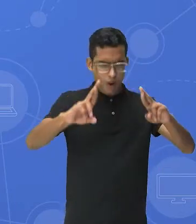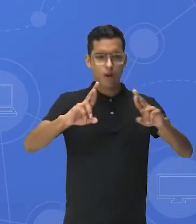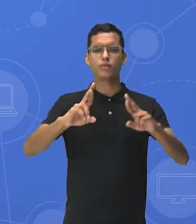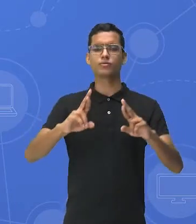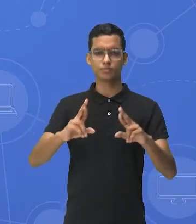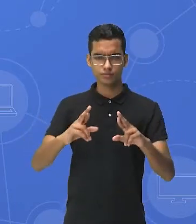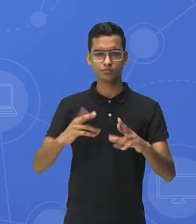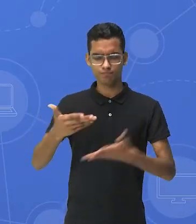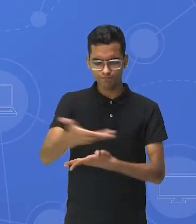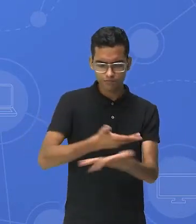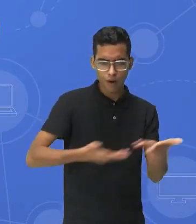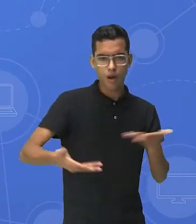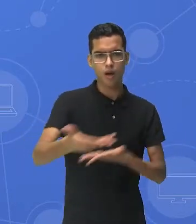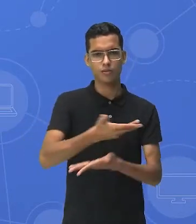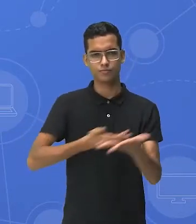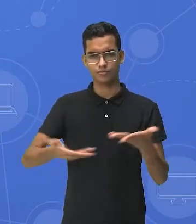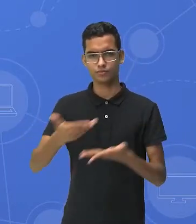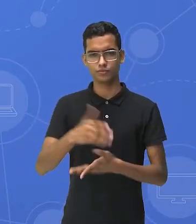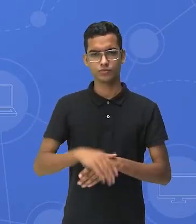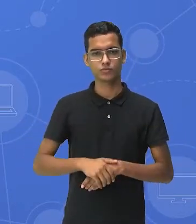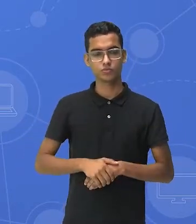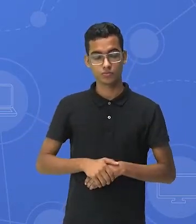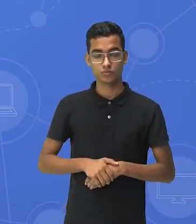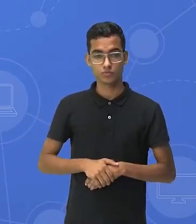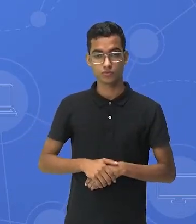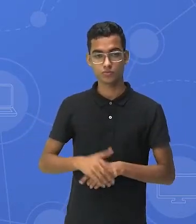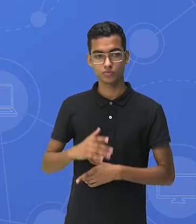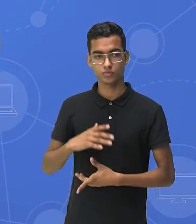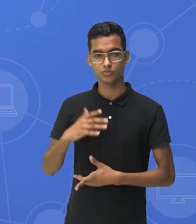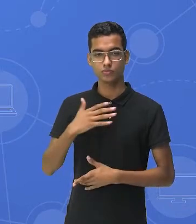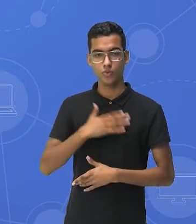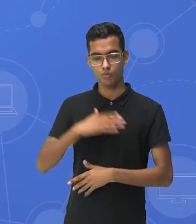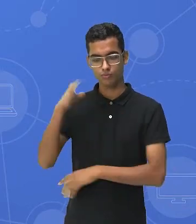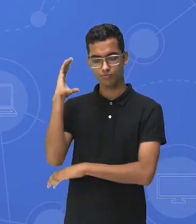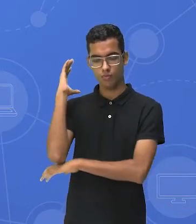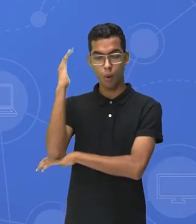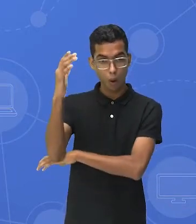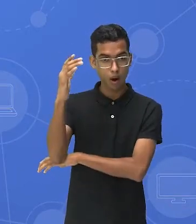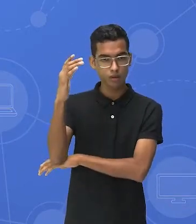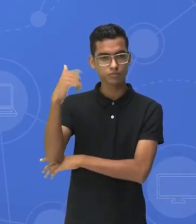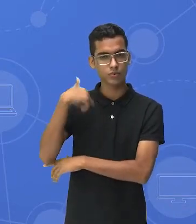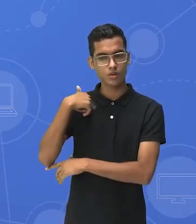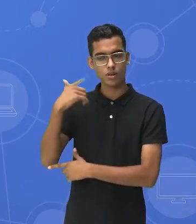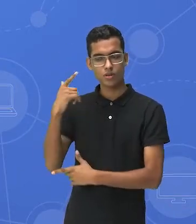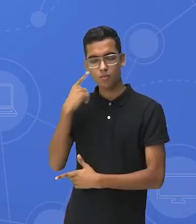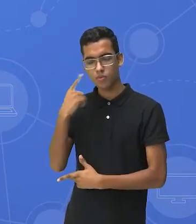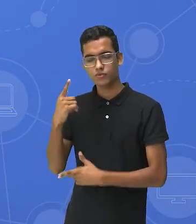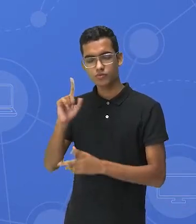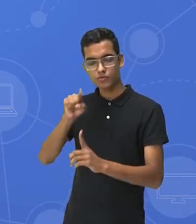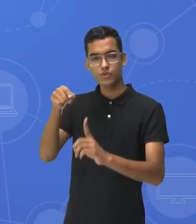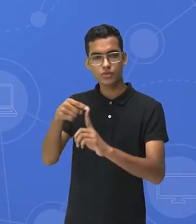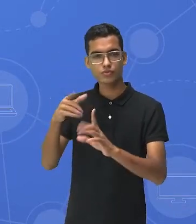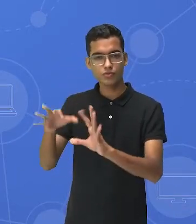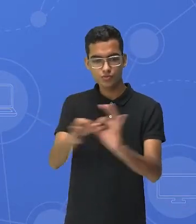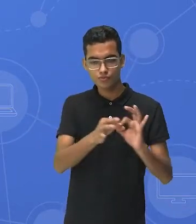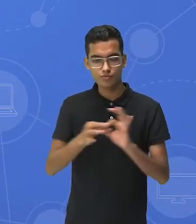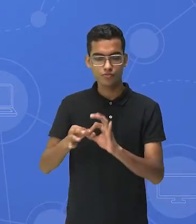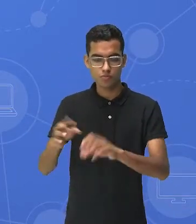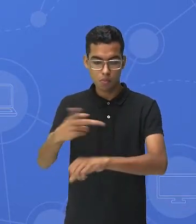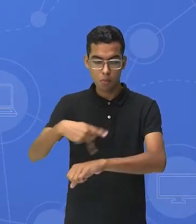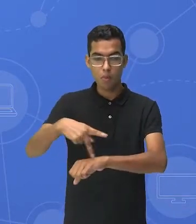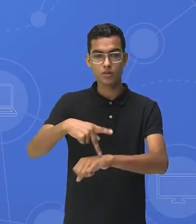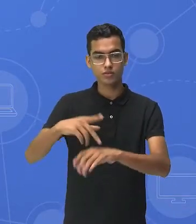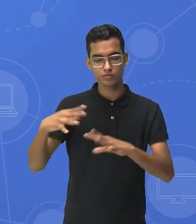utilizado como uma forma de unir um país, independente de qualquer que seja a situação dos moradores de